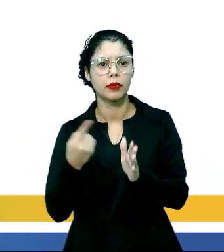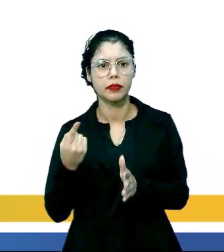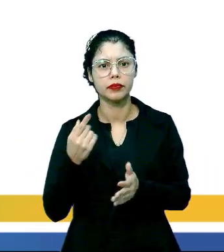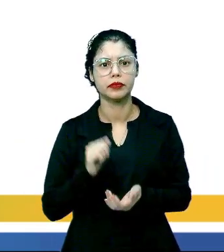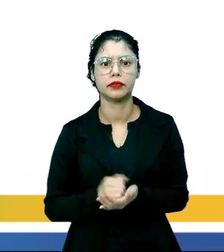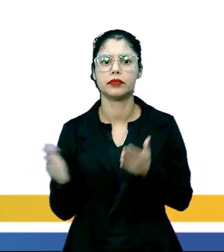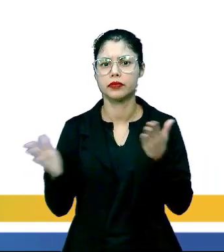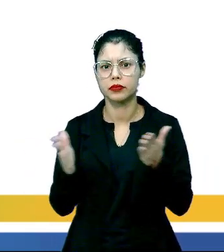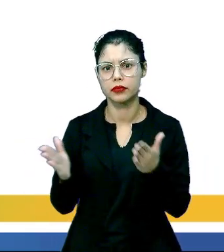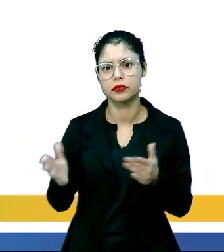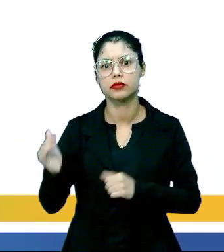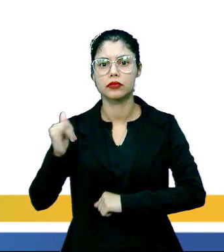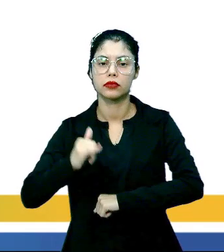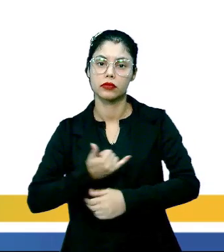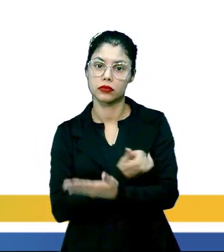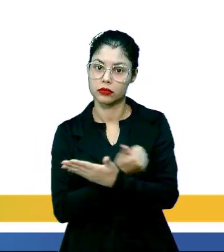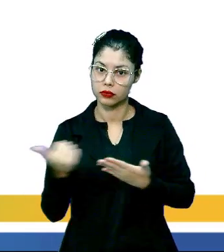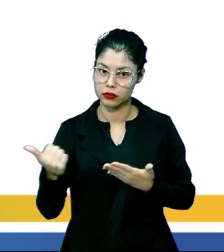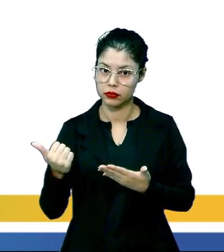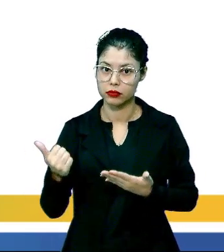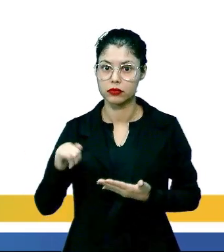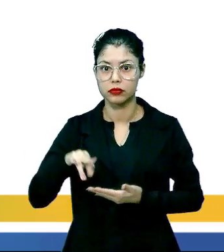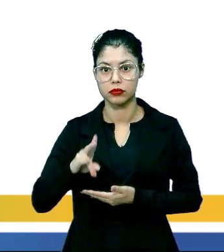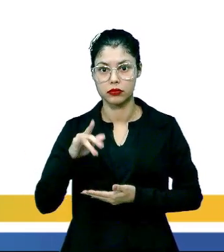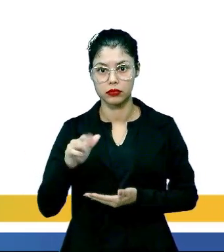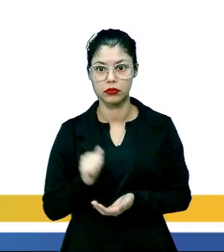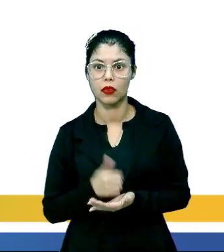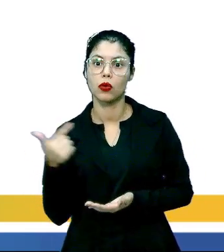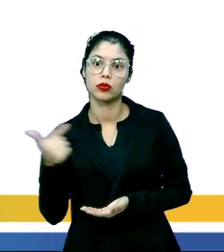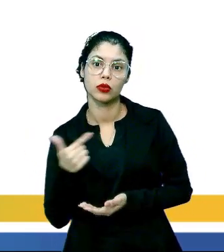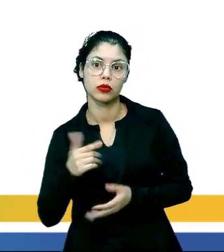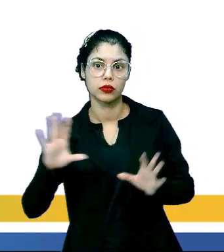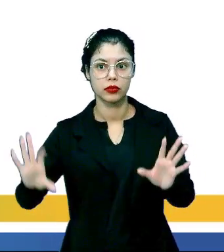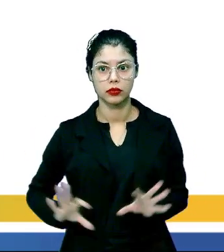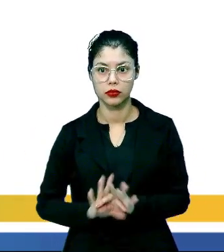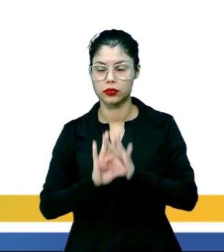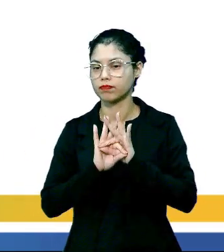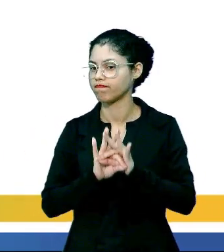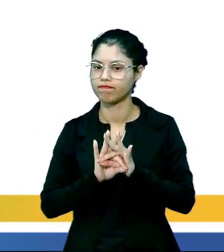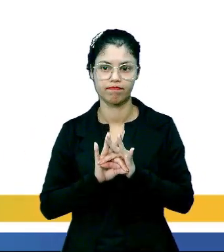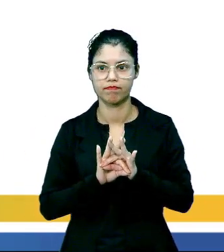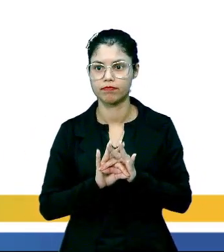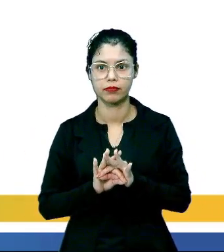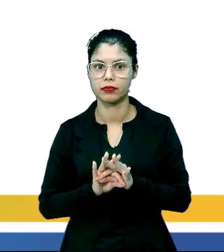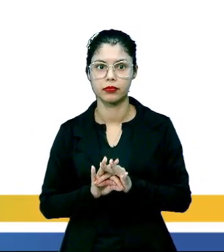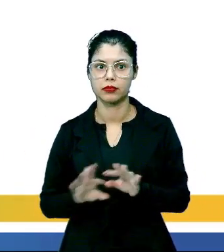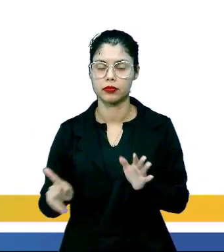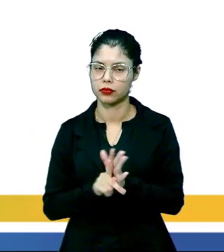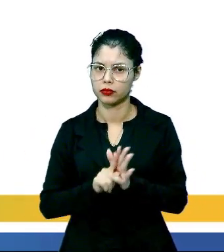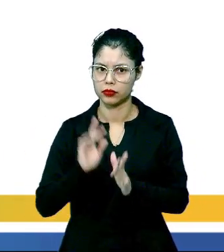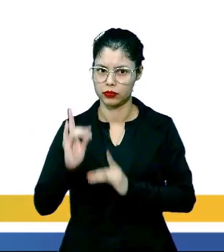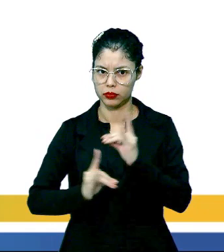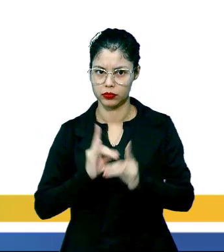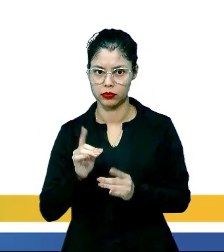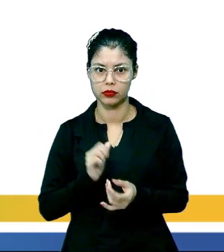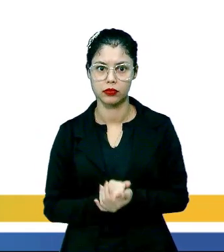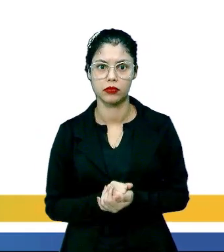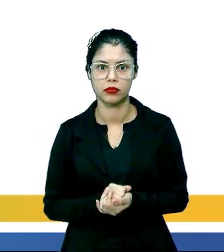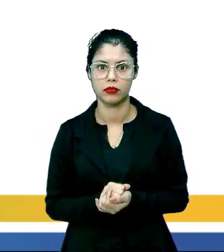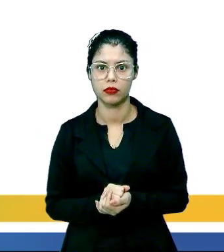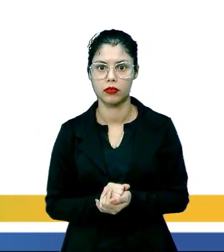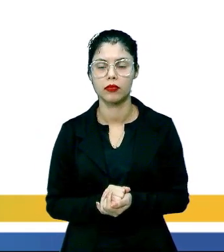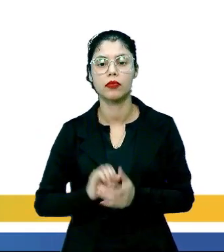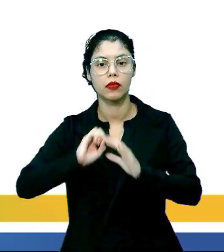Enquanto o primeiro tipo está associado aos níveis ou à ação da insulina, o segundo não está ligado à deficiência desse hormônio.